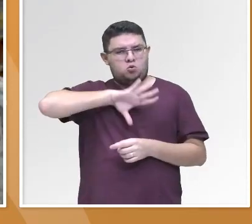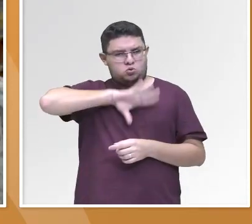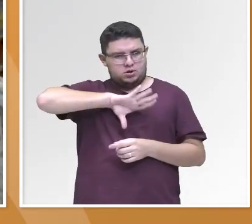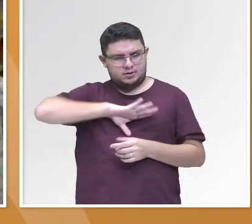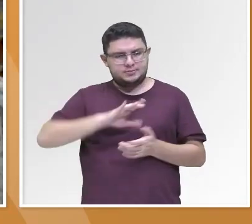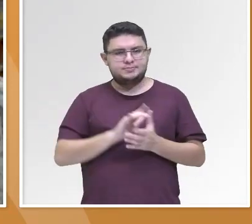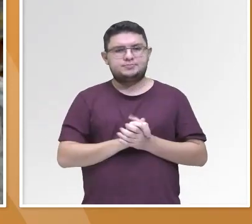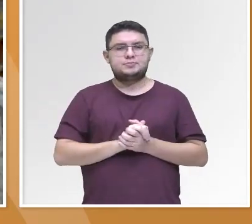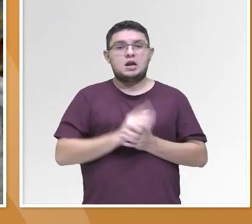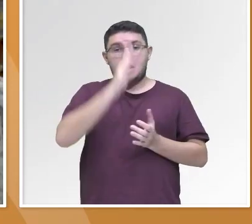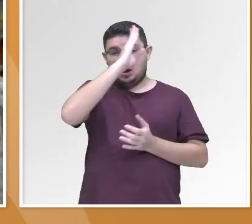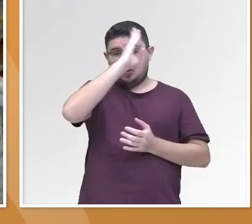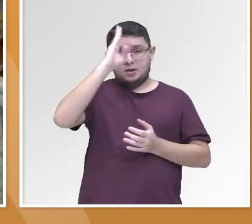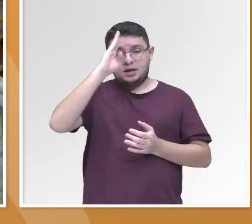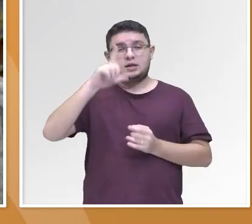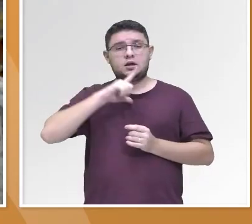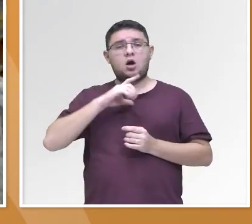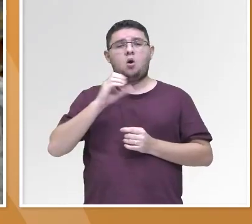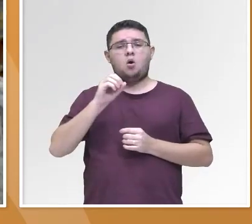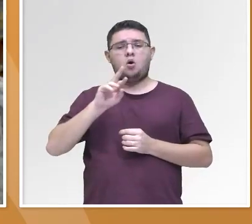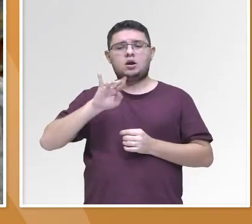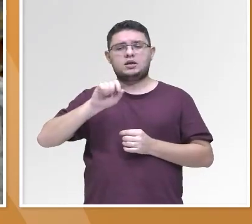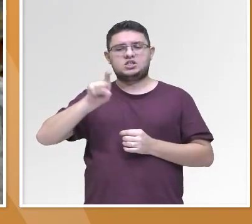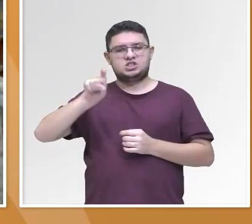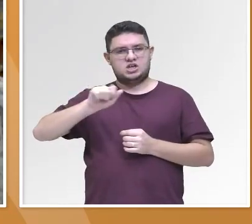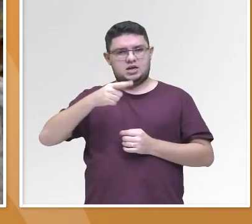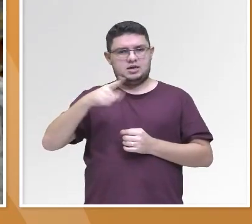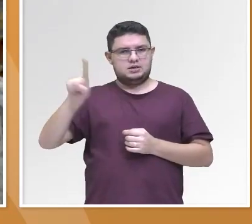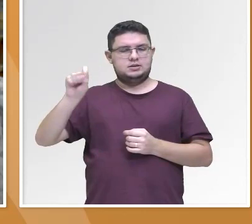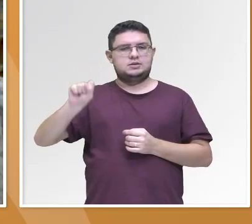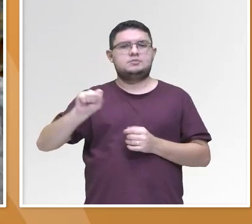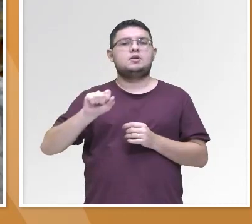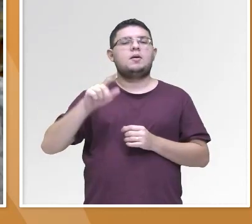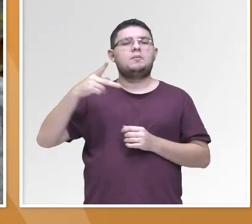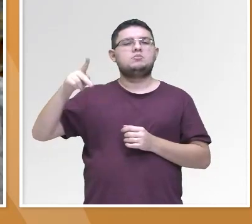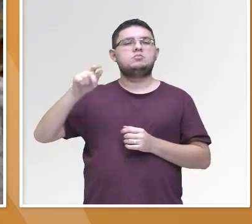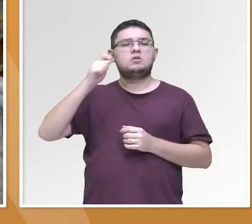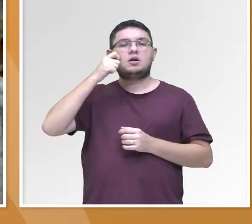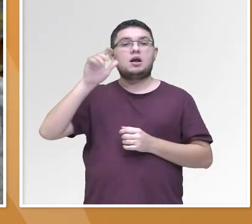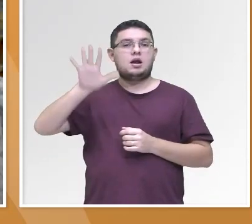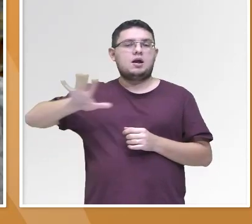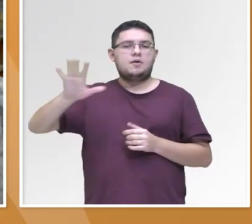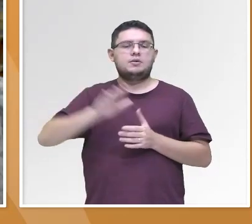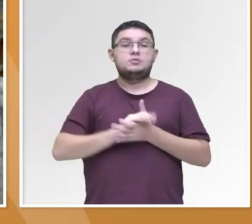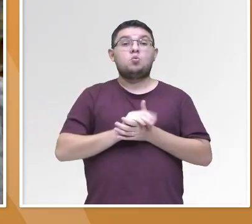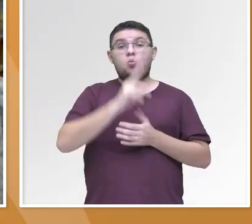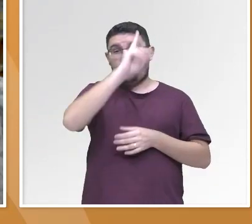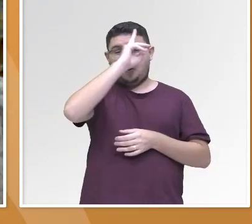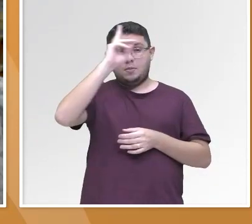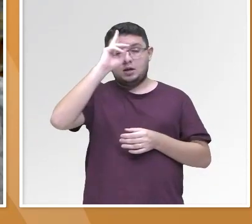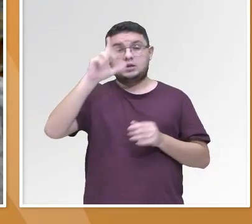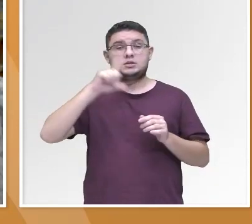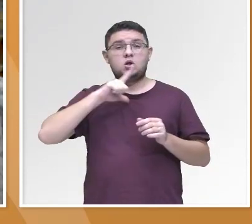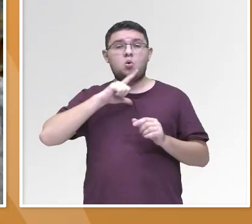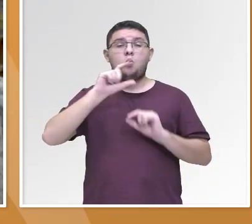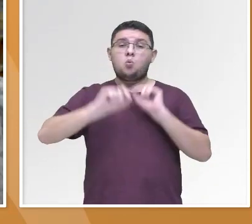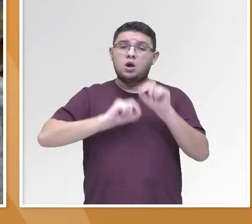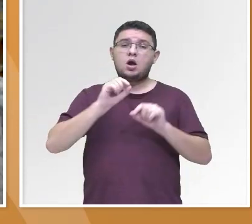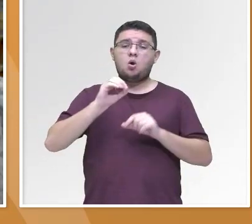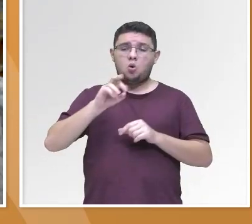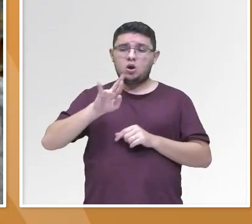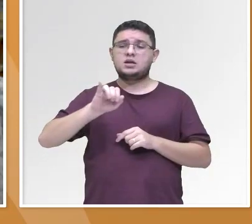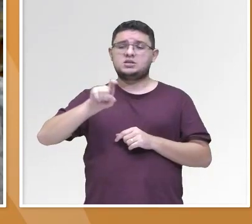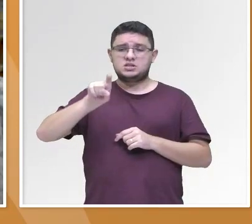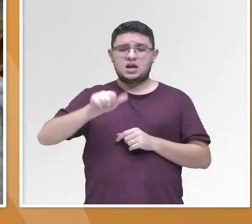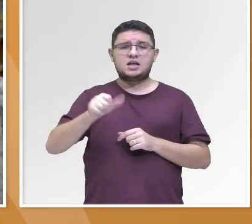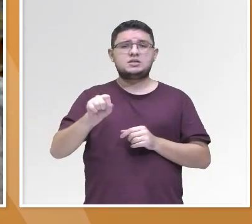trabalhamos com os orixás, que são originários da África. Na Umbanda, trabalhamos com os orixás, mas também